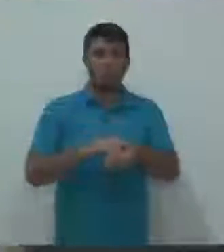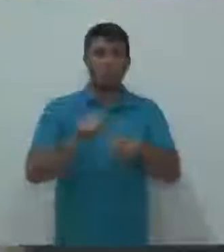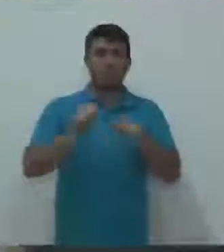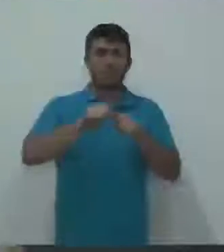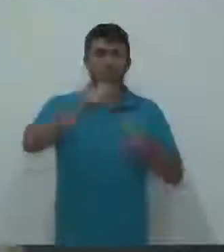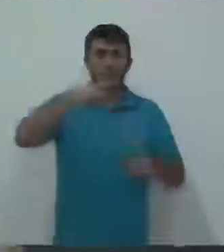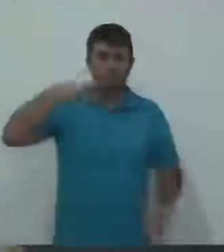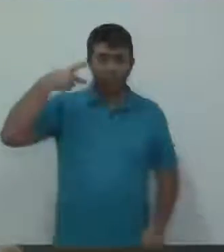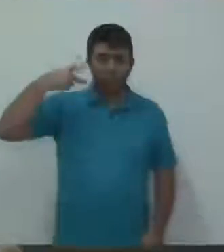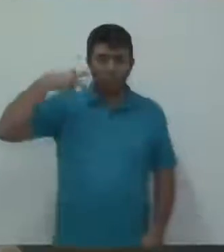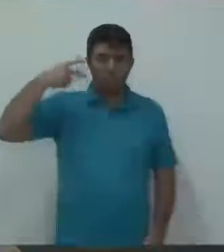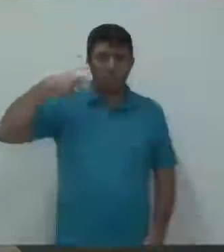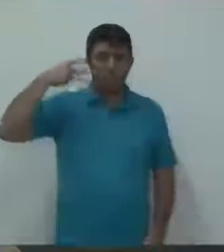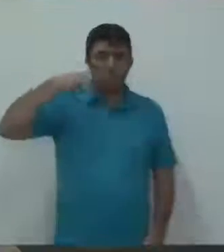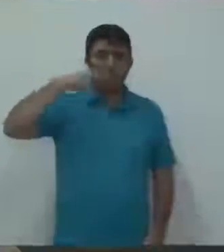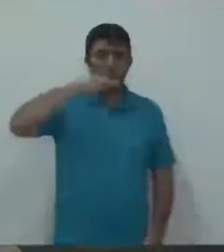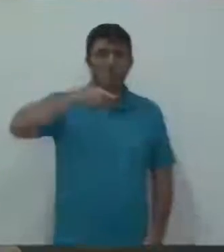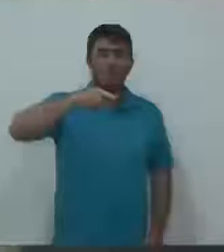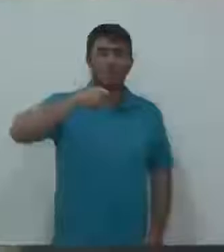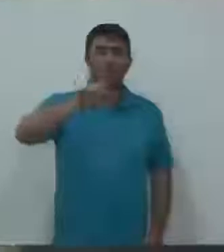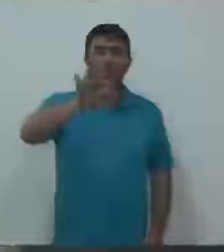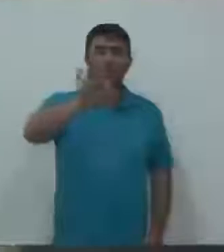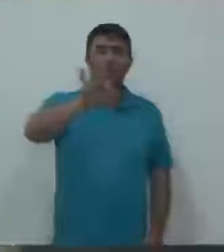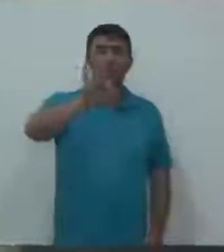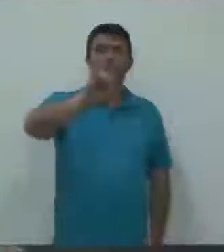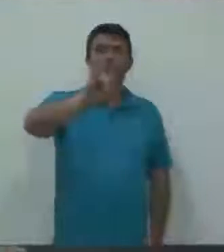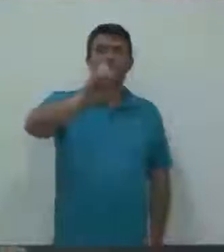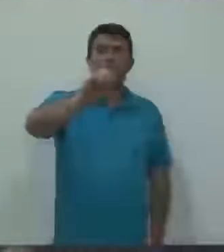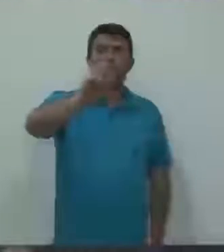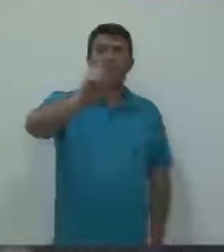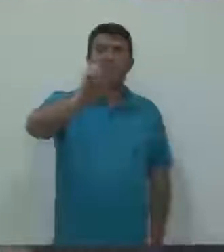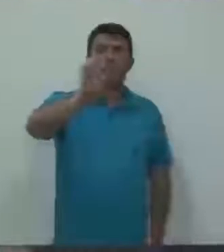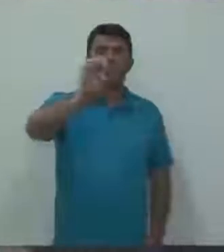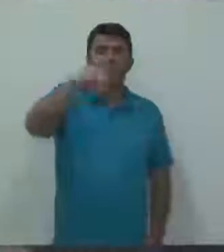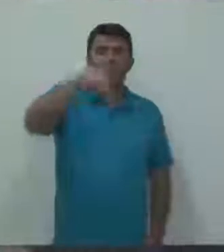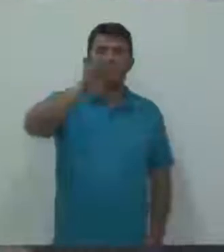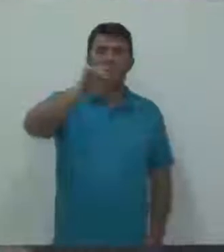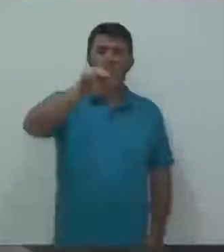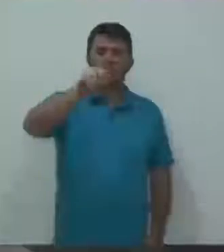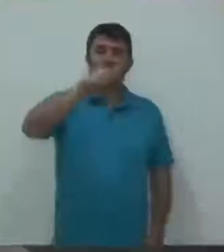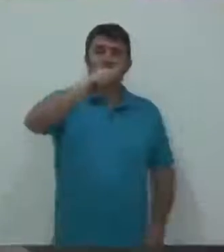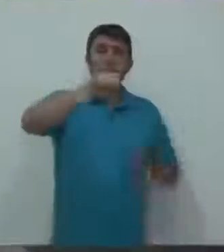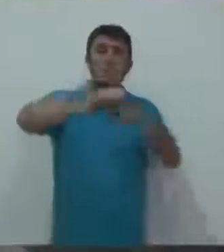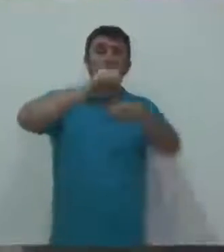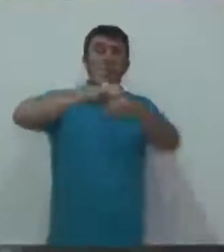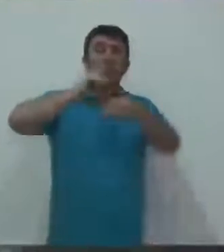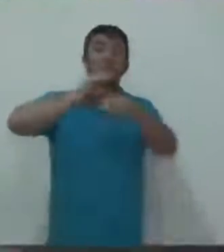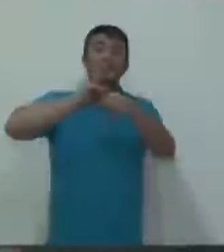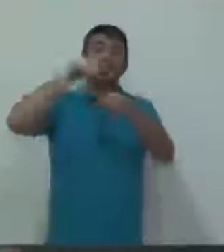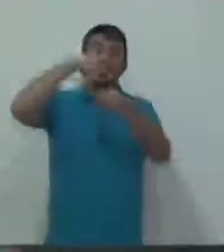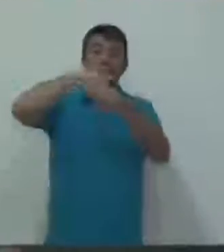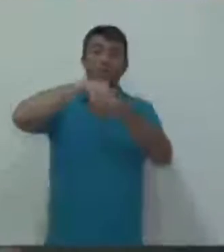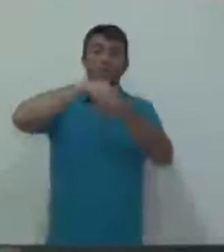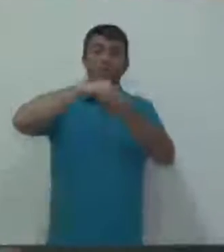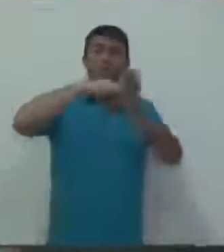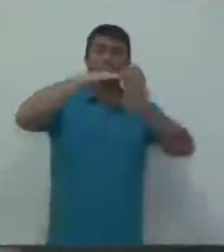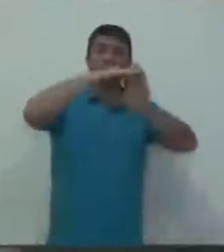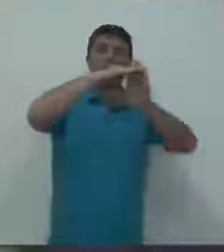vereador Florentino que proceda a chamada para a votação nominal.